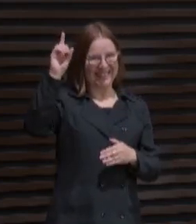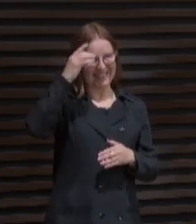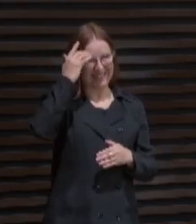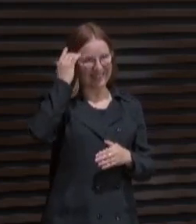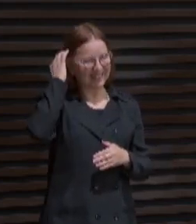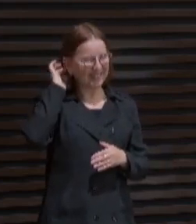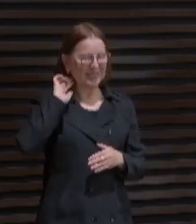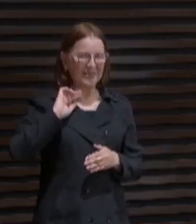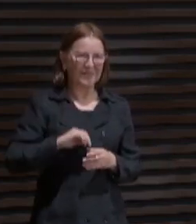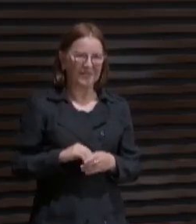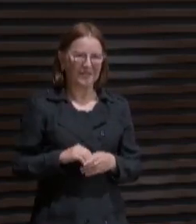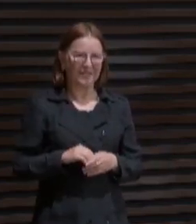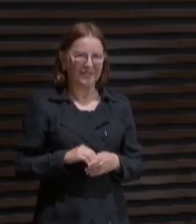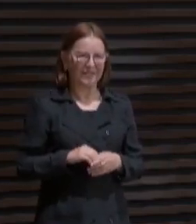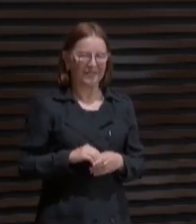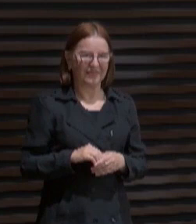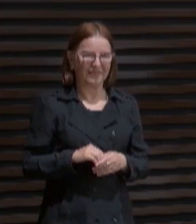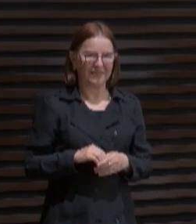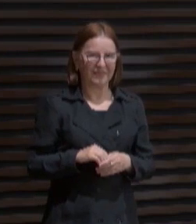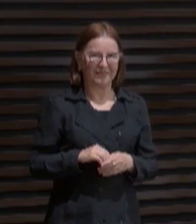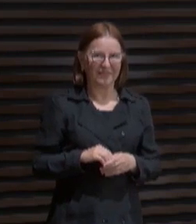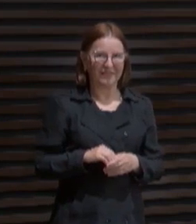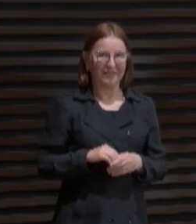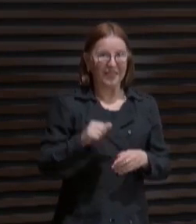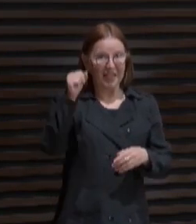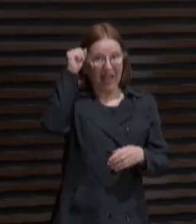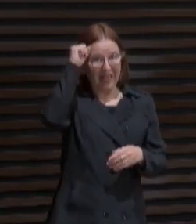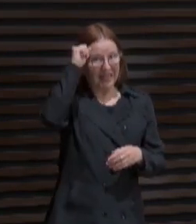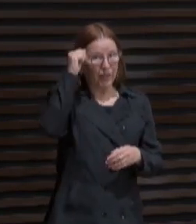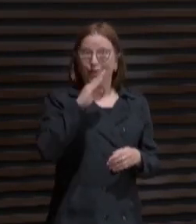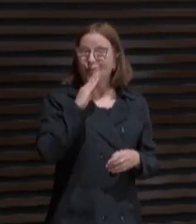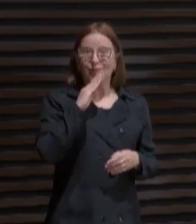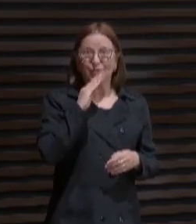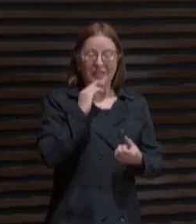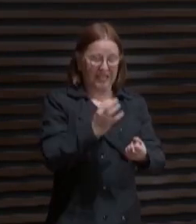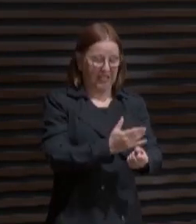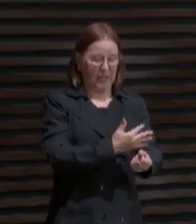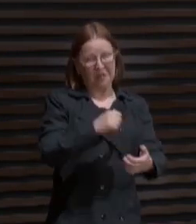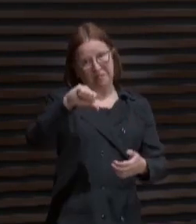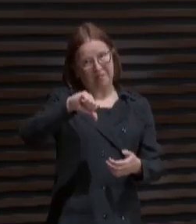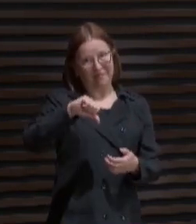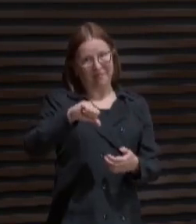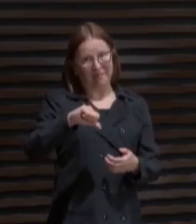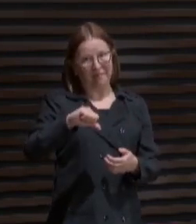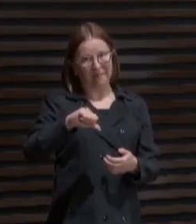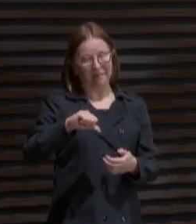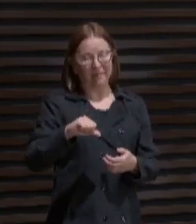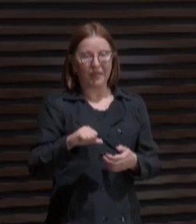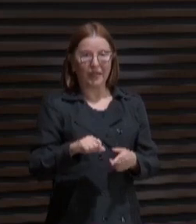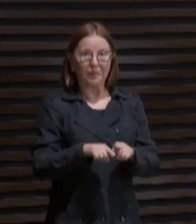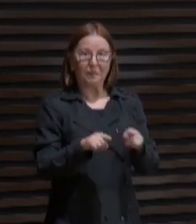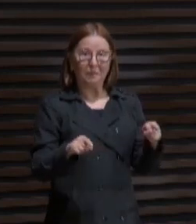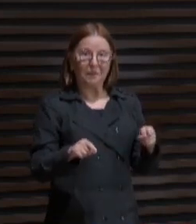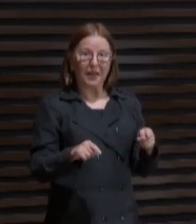em que ele não conhecia as emoções negativas. Já na virada para o capítulo 3